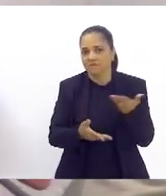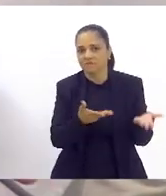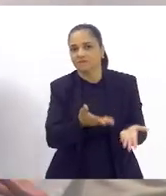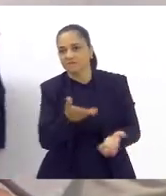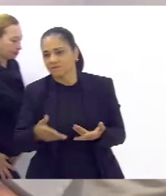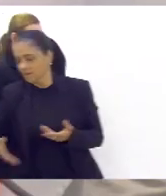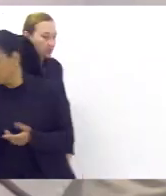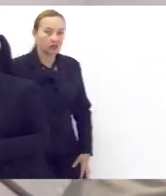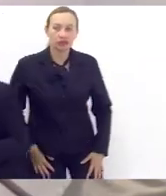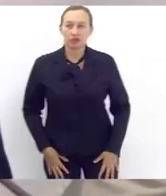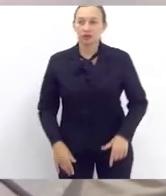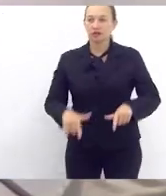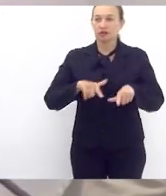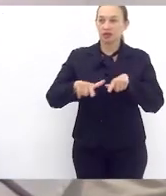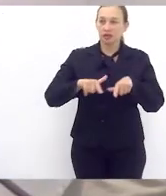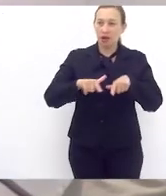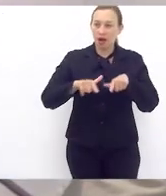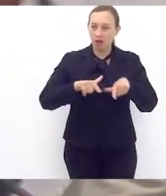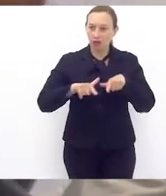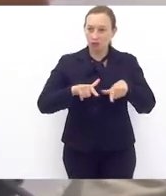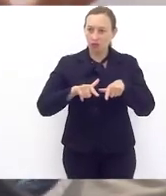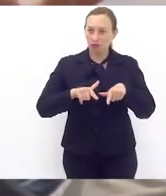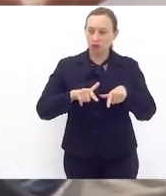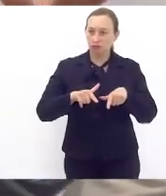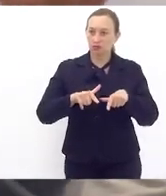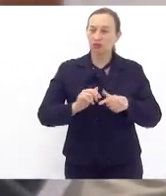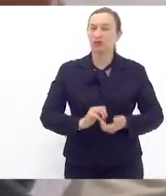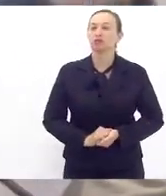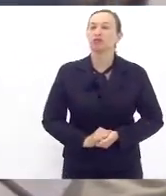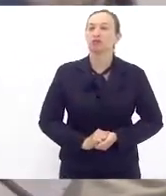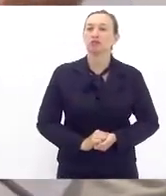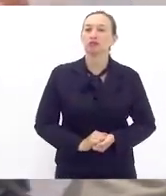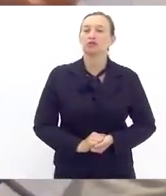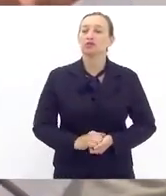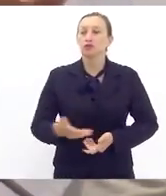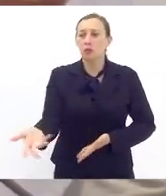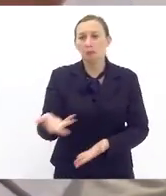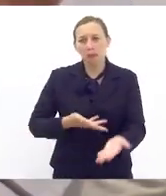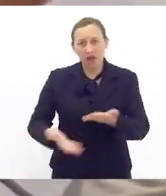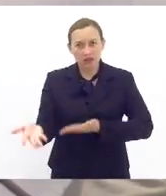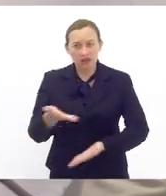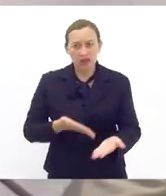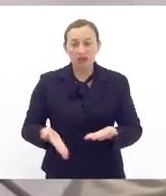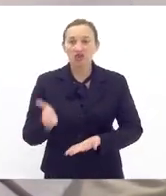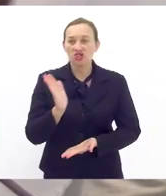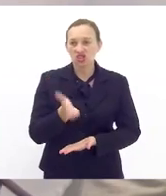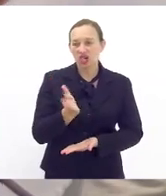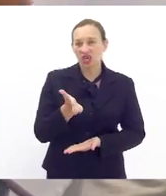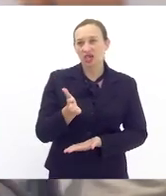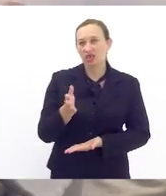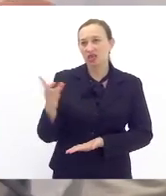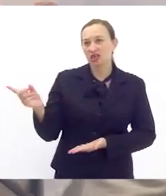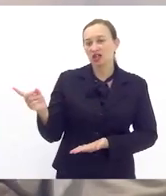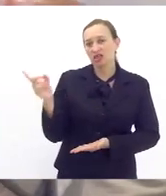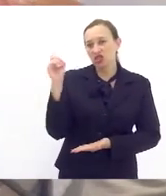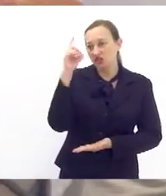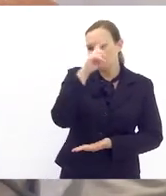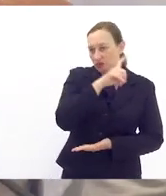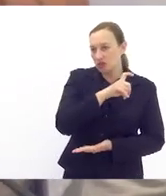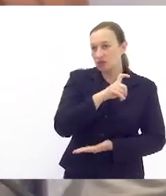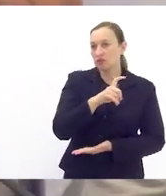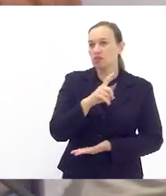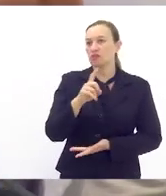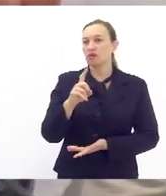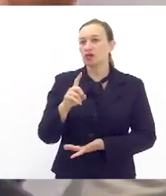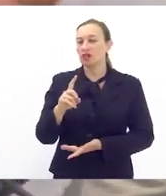um serviço de poda município se compromete inclusive de fazer uma parceria já que às vezes essa mão de obra deficitária painel que